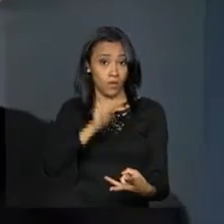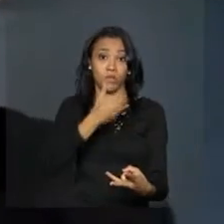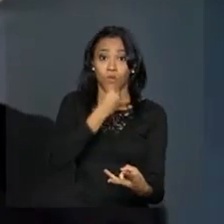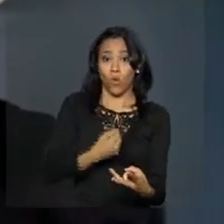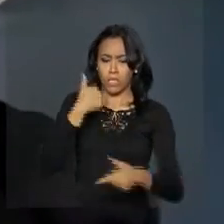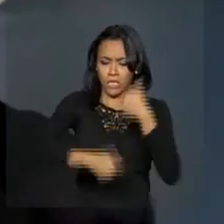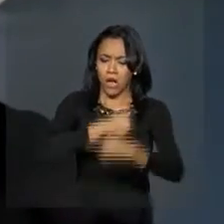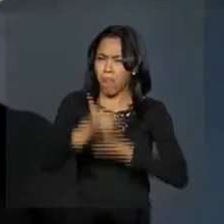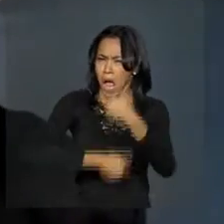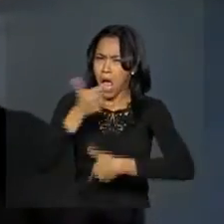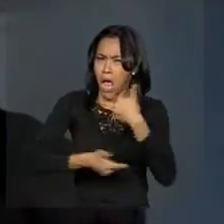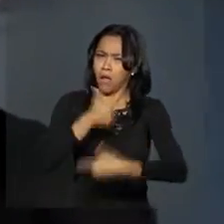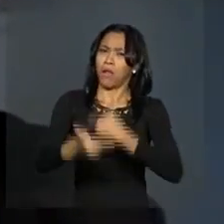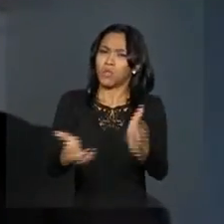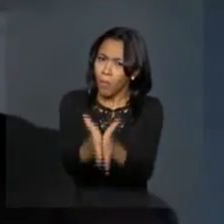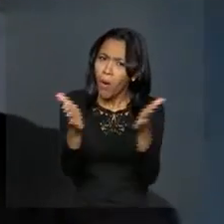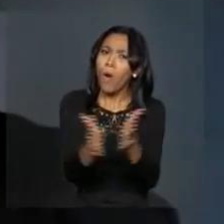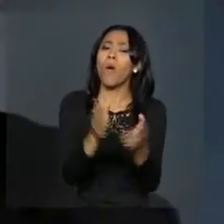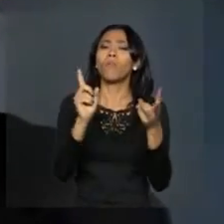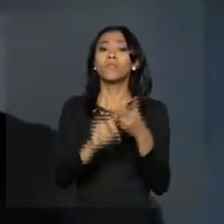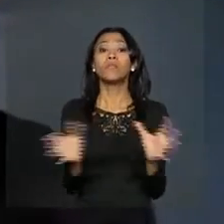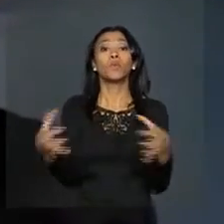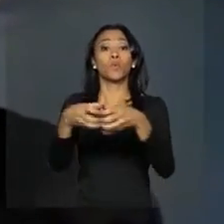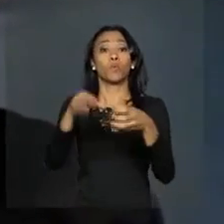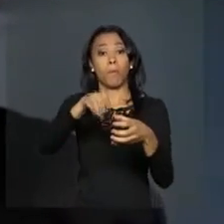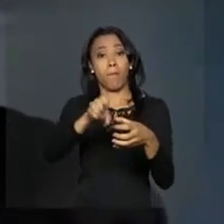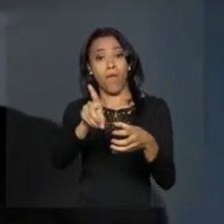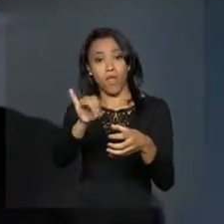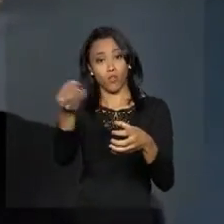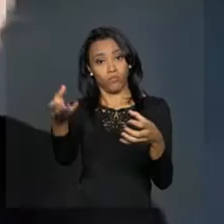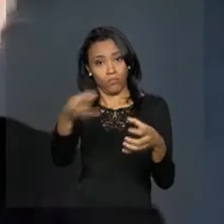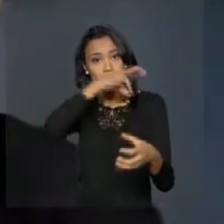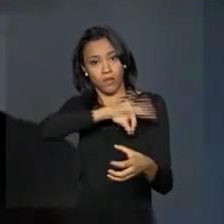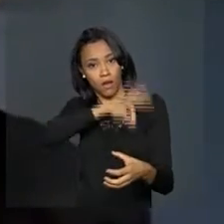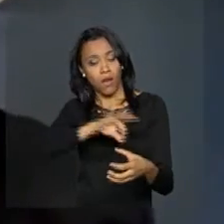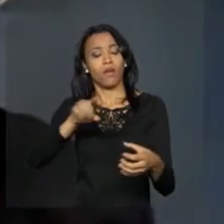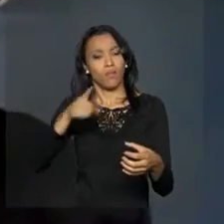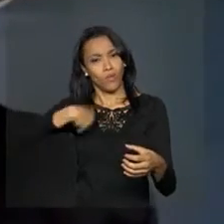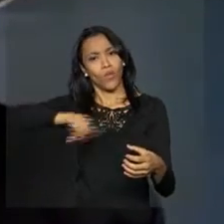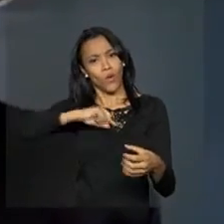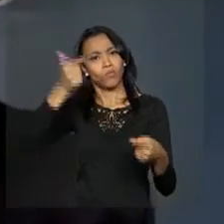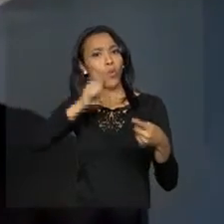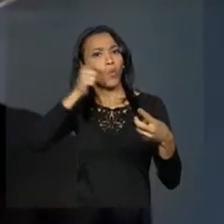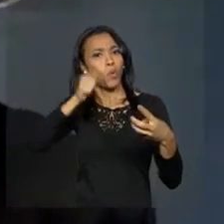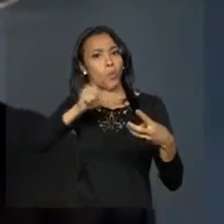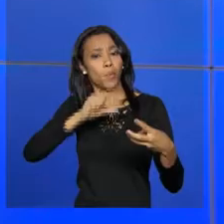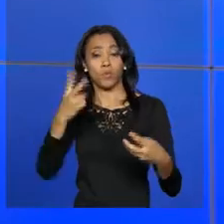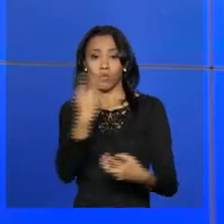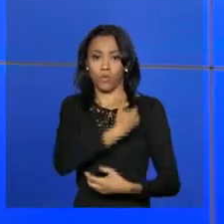trabalhadores de baixa renda, da classe média assalariada, como nós tivemos nos governos dos presidentes Lula e